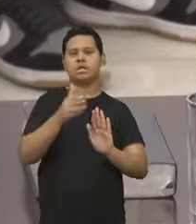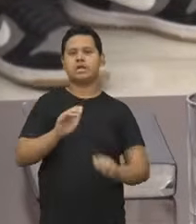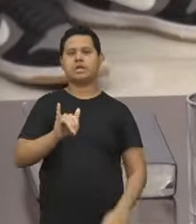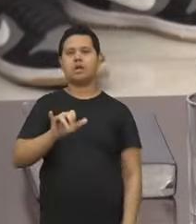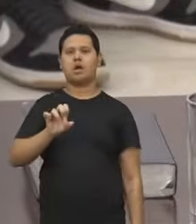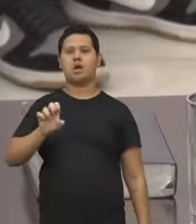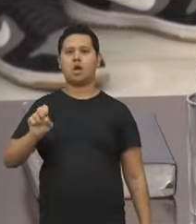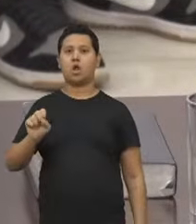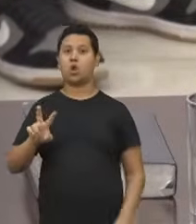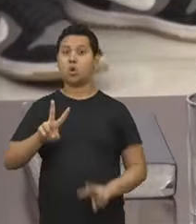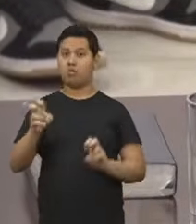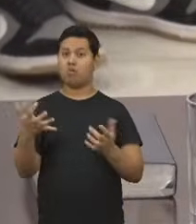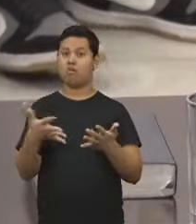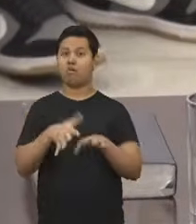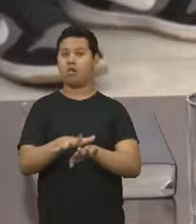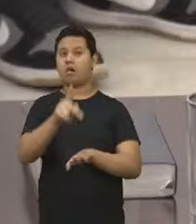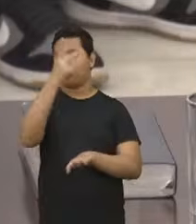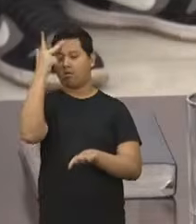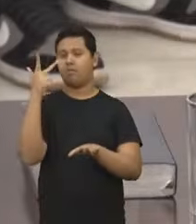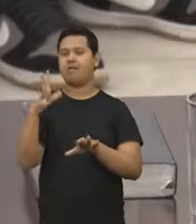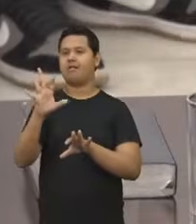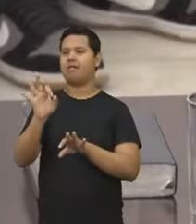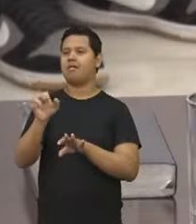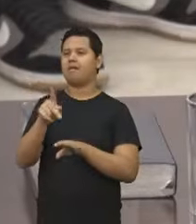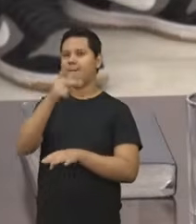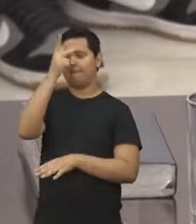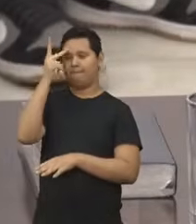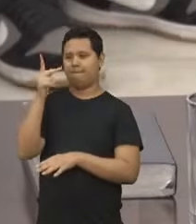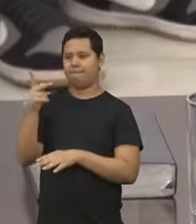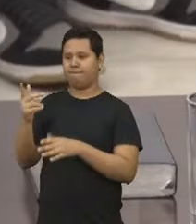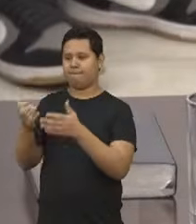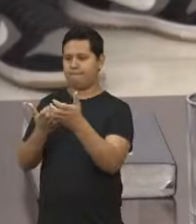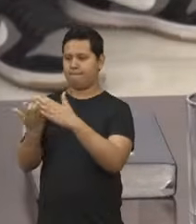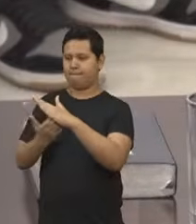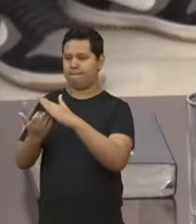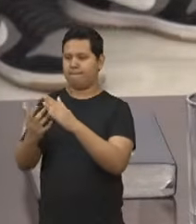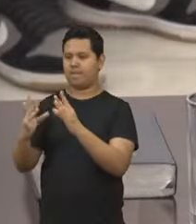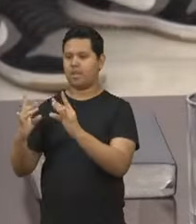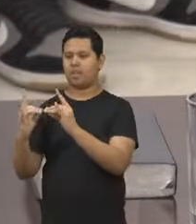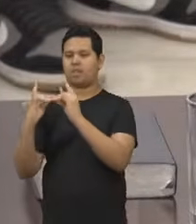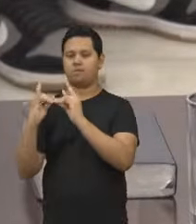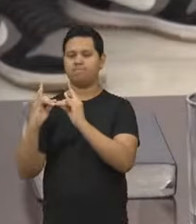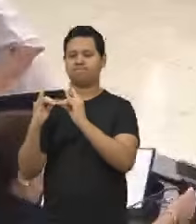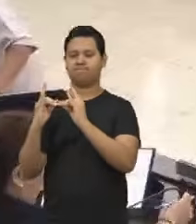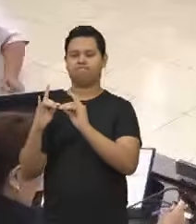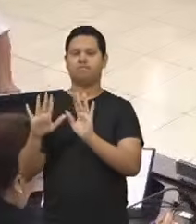sobre, inclusive, plano funerário. É lamentável. O meu voto é contrário.